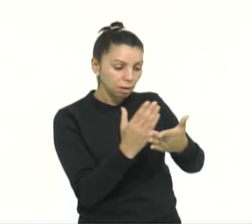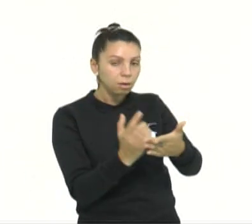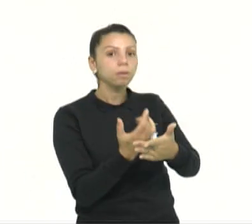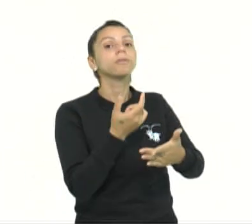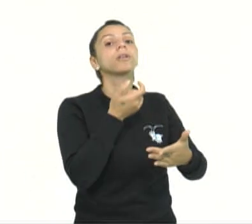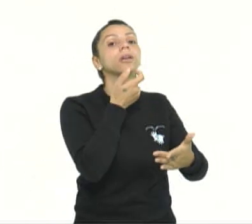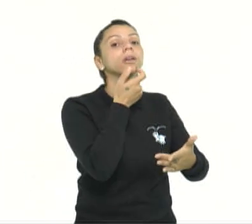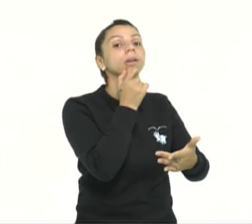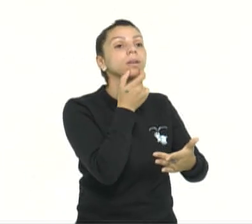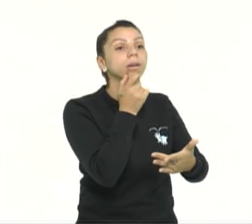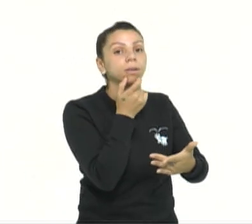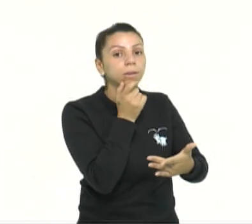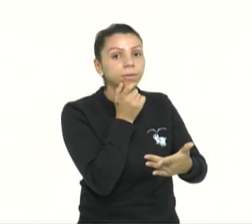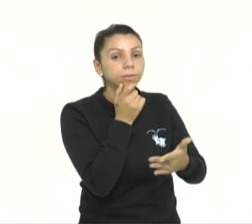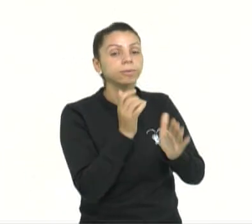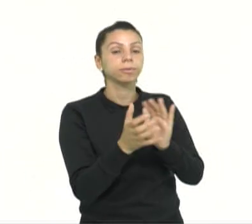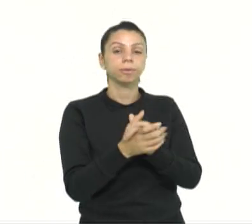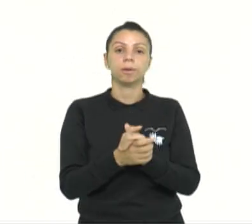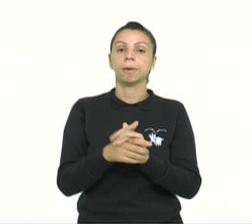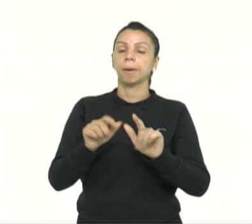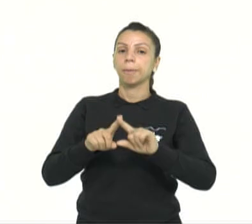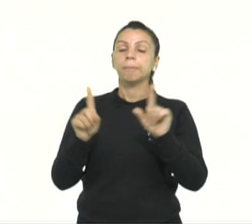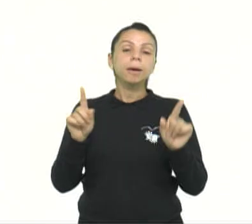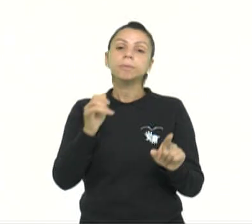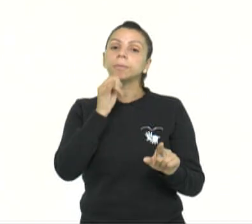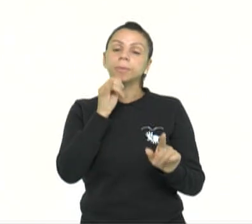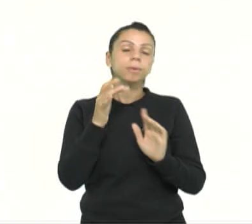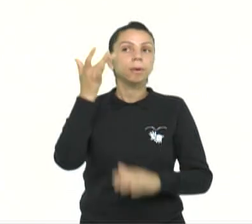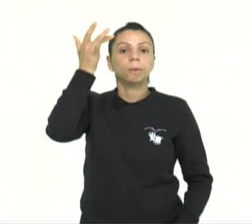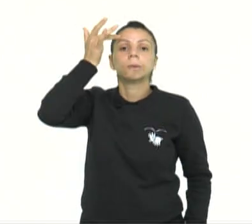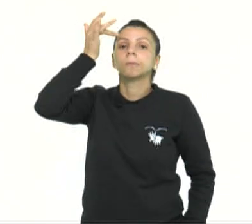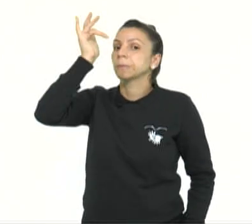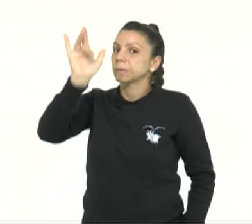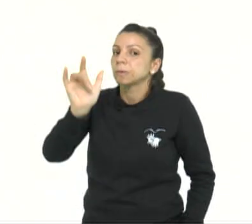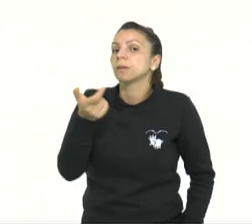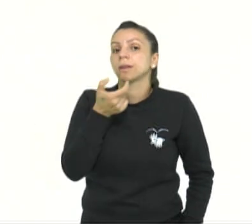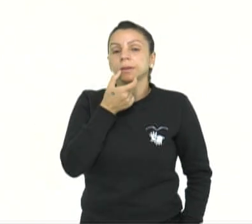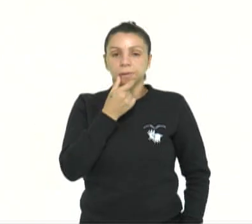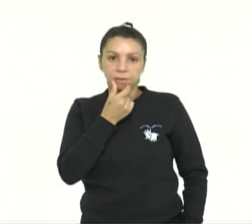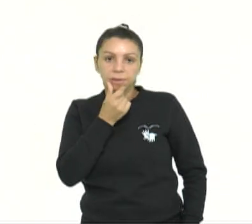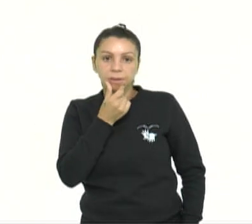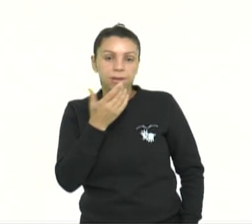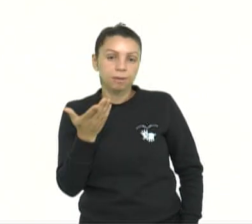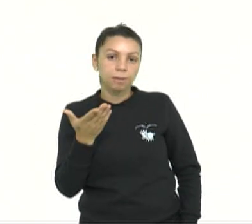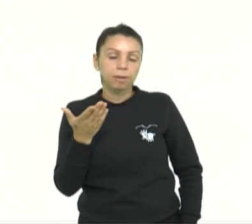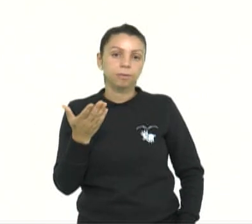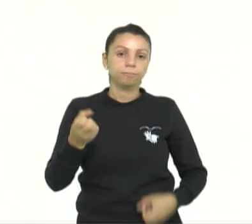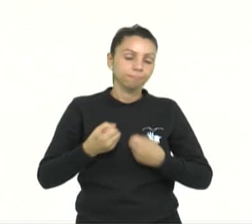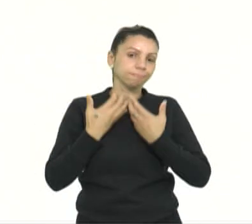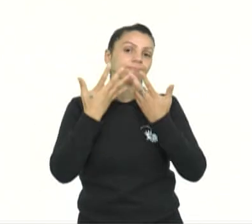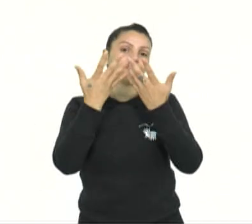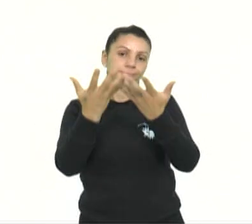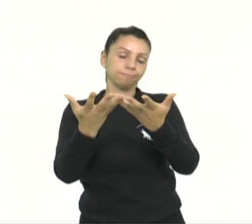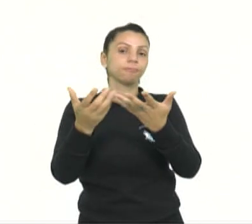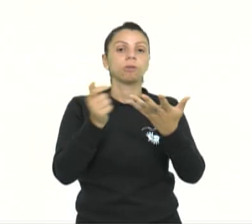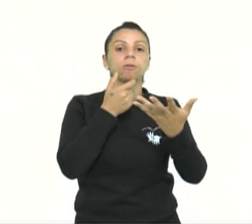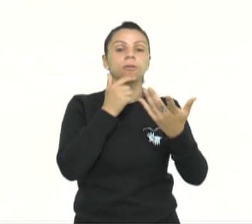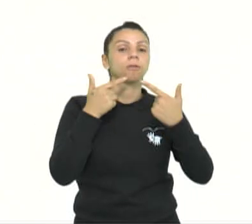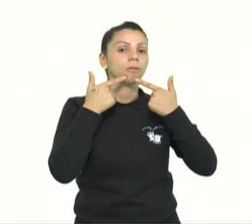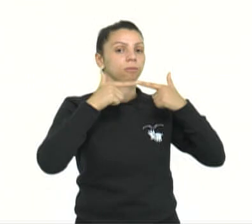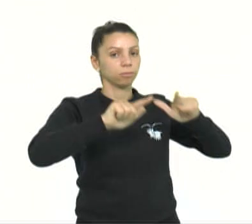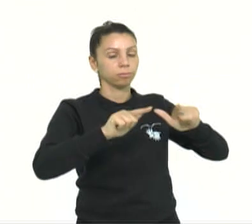inglês, mesmo sem você entender direito o que está sendo expresso ali, né, nessa outra